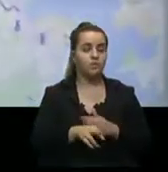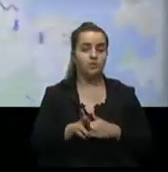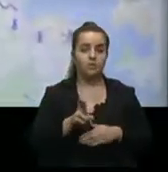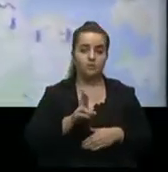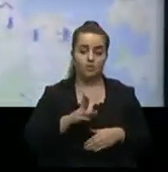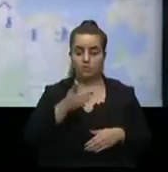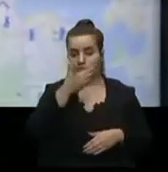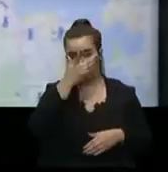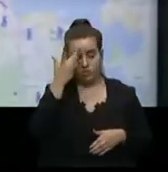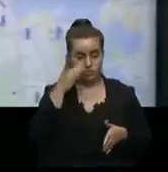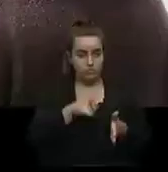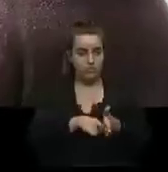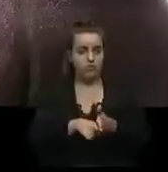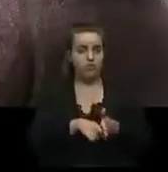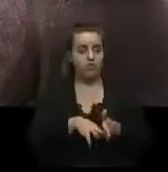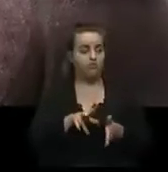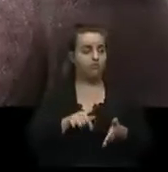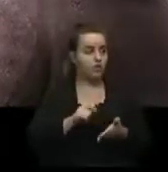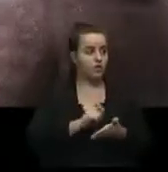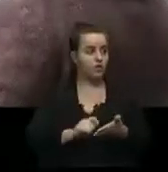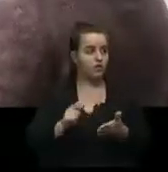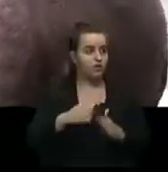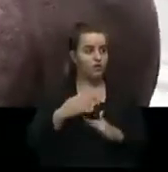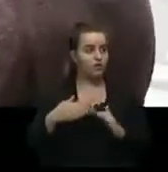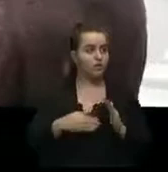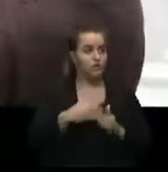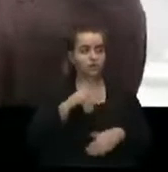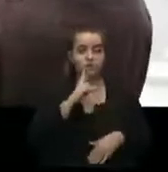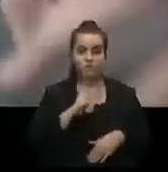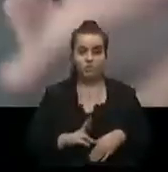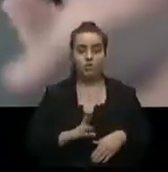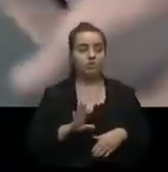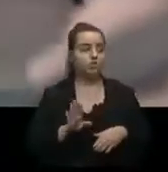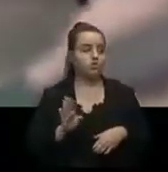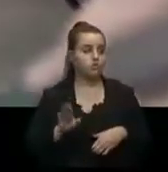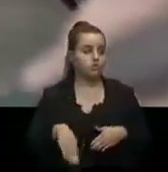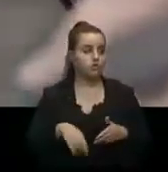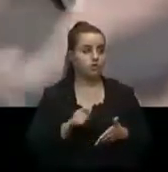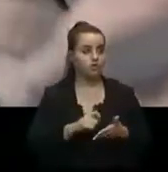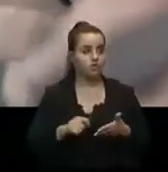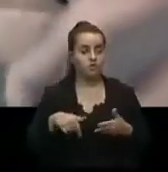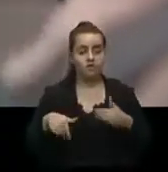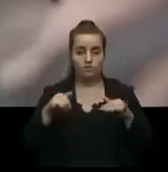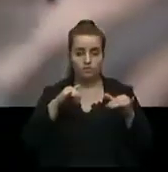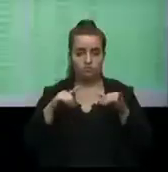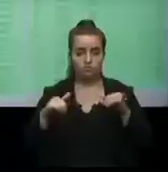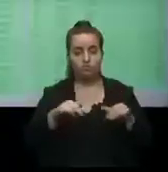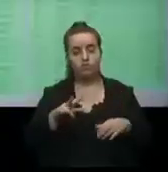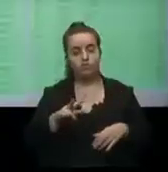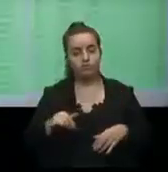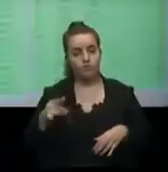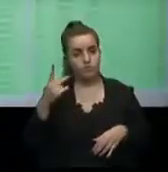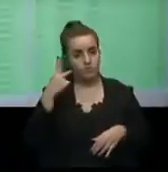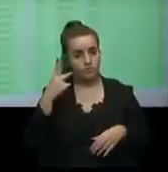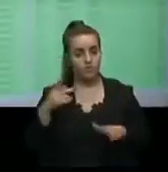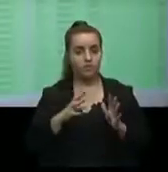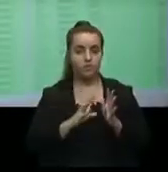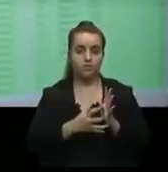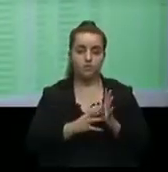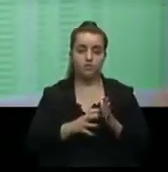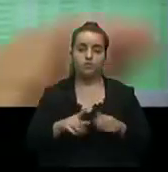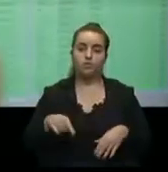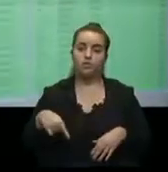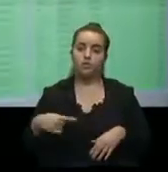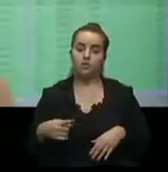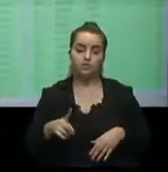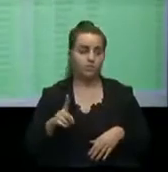os pesquisadores irão registrar todas as respostas coletadas. E estas informações vão direto para um banco de dados que